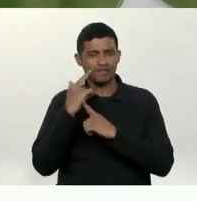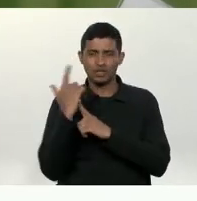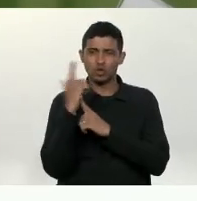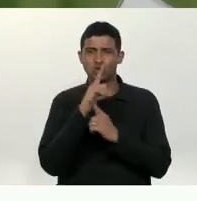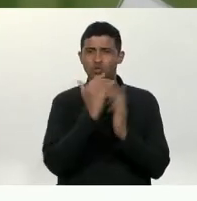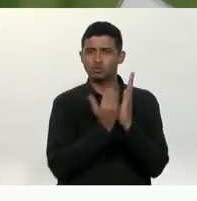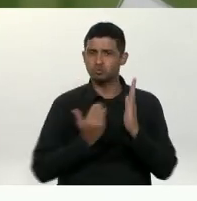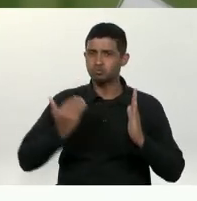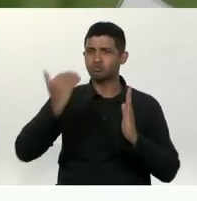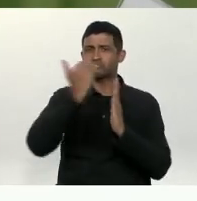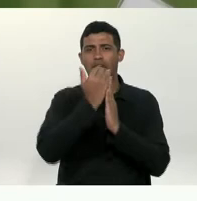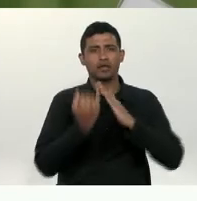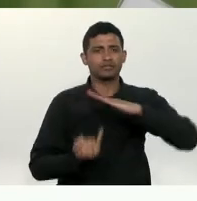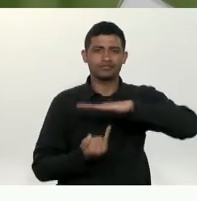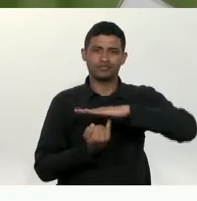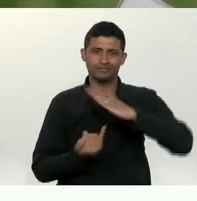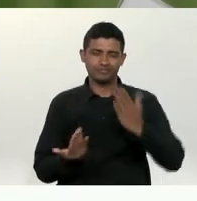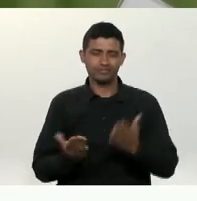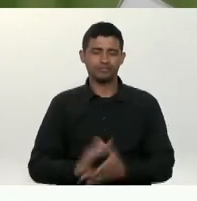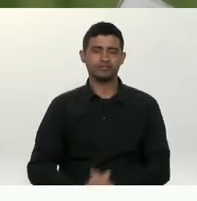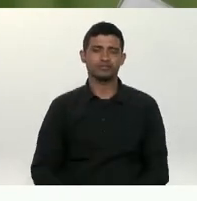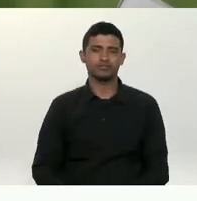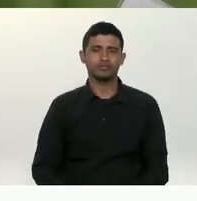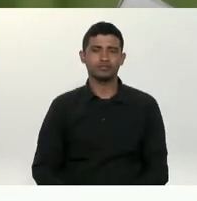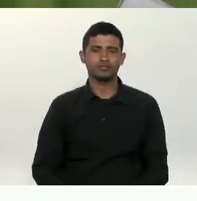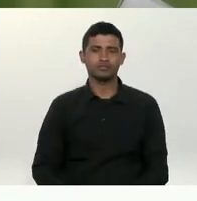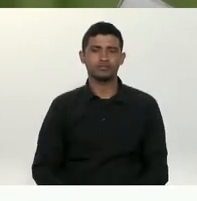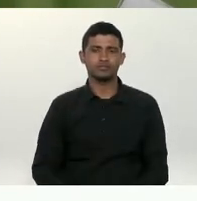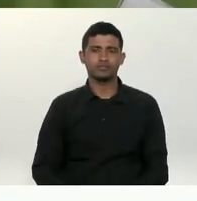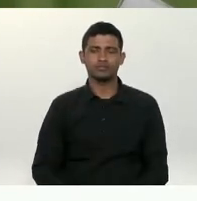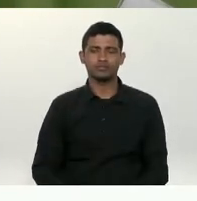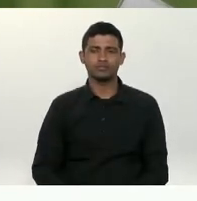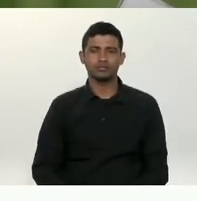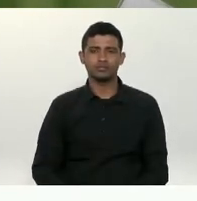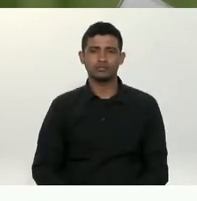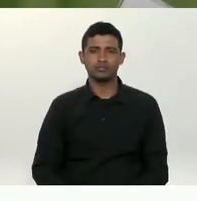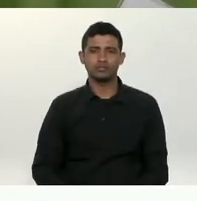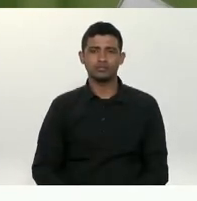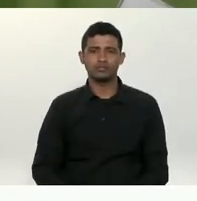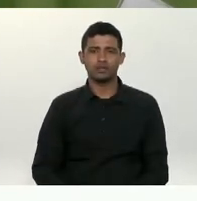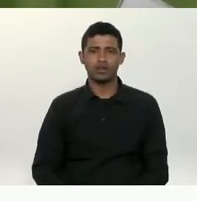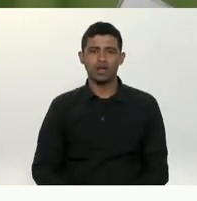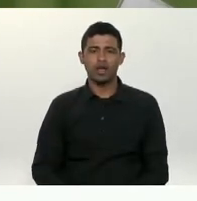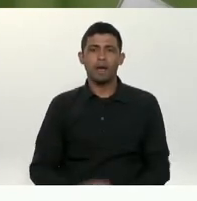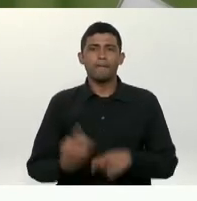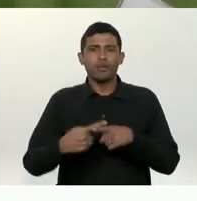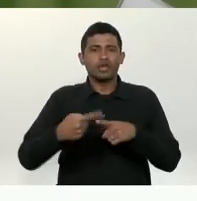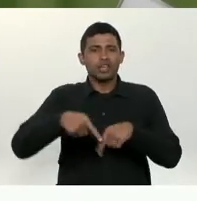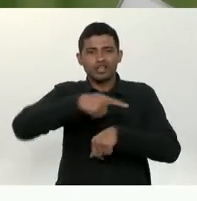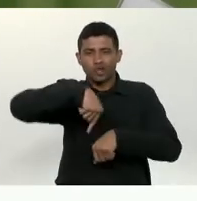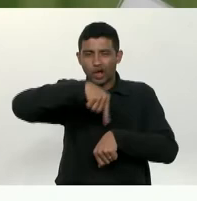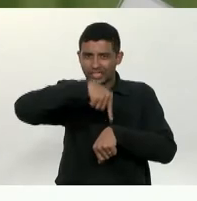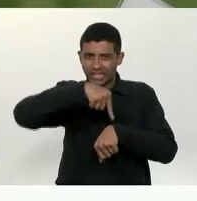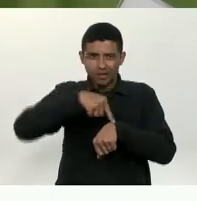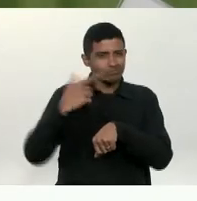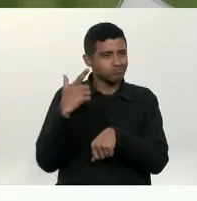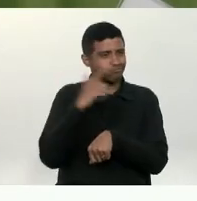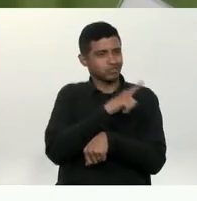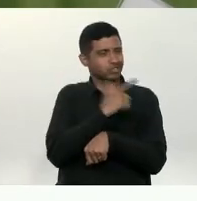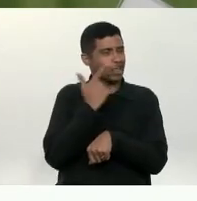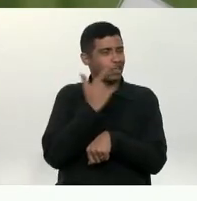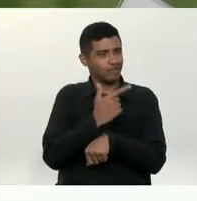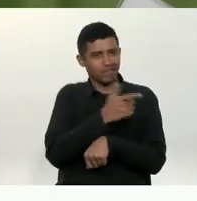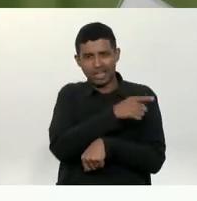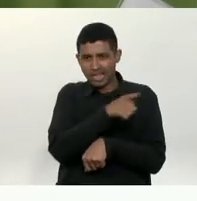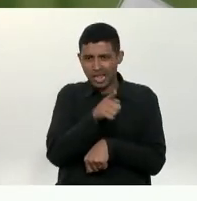avanço institucional, de modo a ganharmos tempo e a população passar a aplaudir e o Executivo passar a